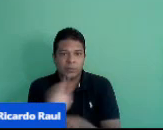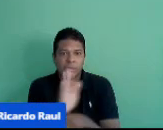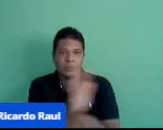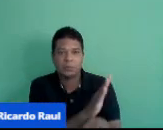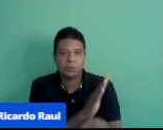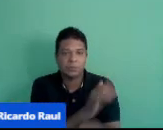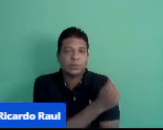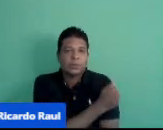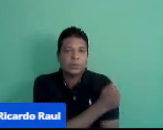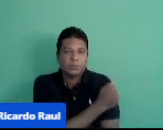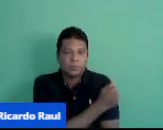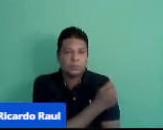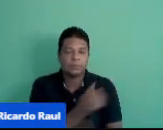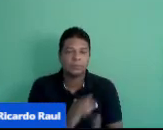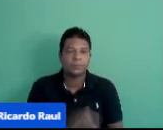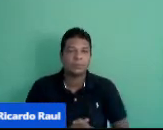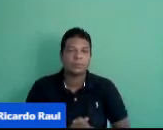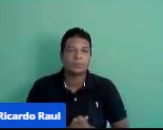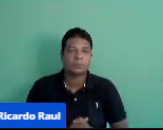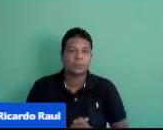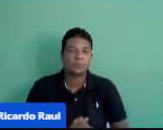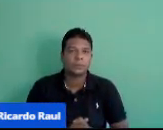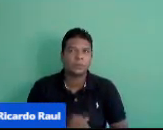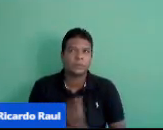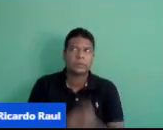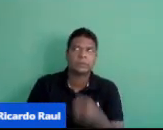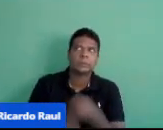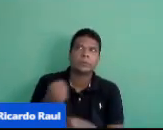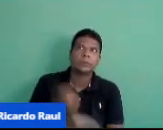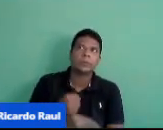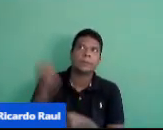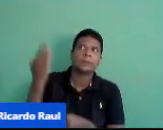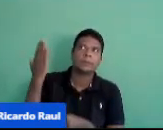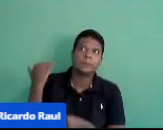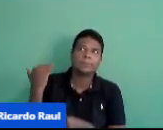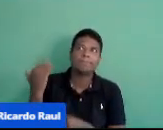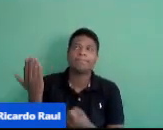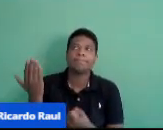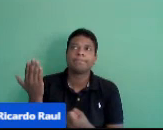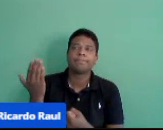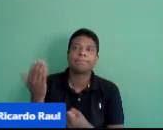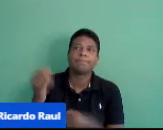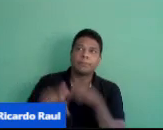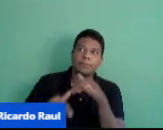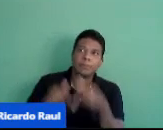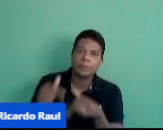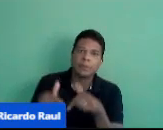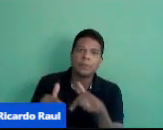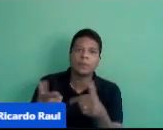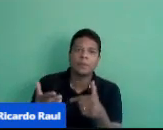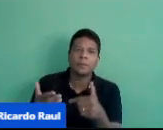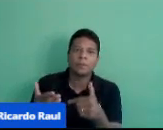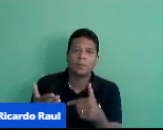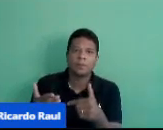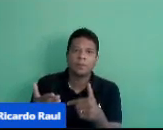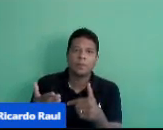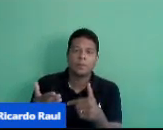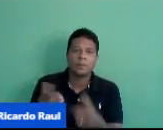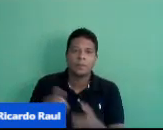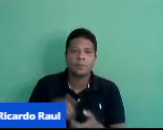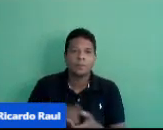E a questão também desde o ano passado, né, de estarmos trabalhando com um livro em toda a